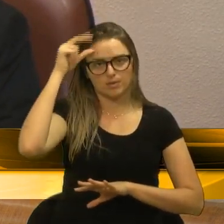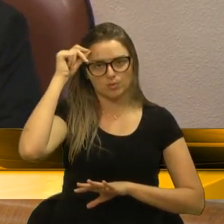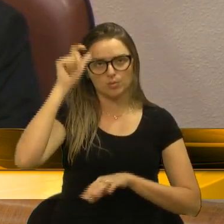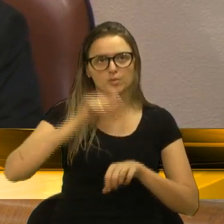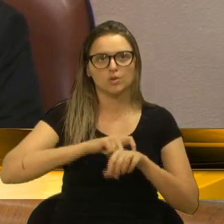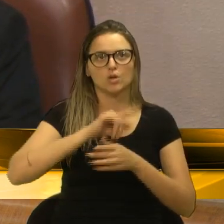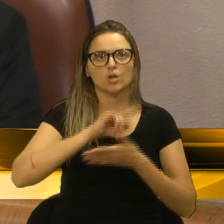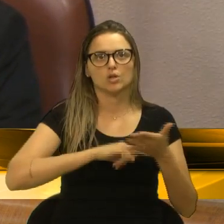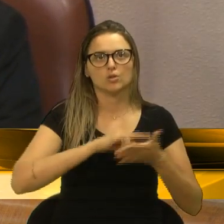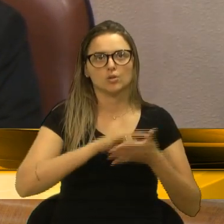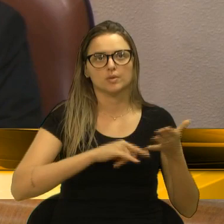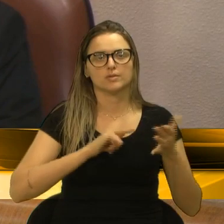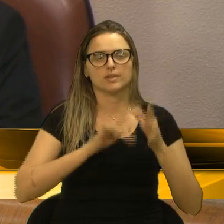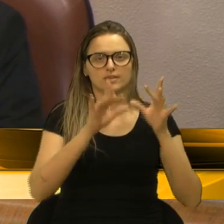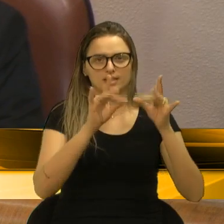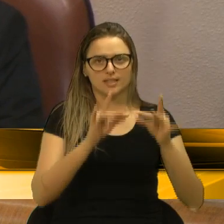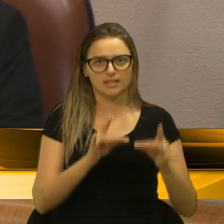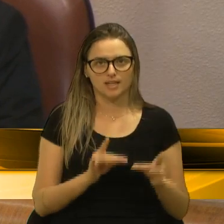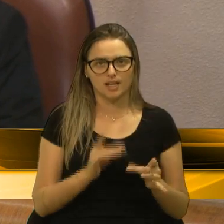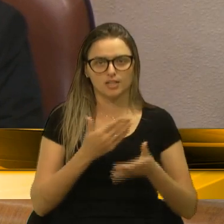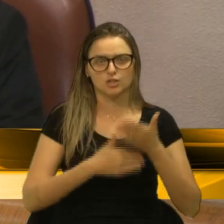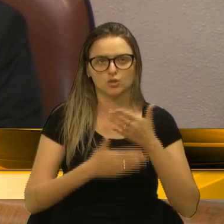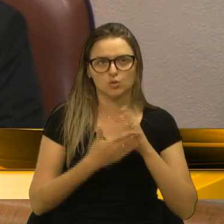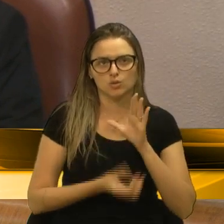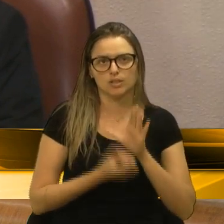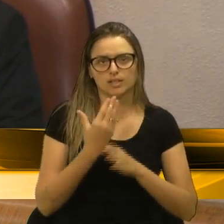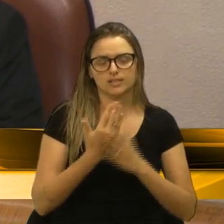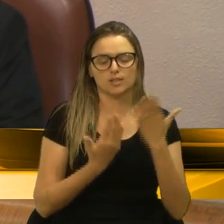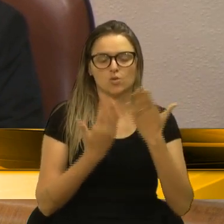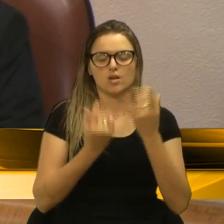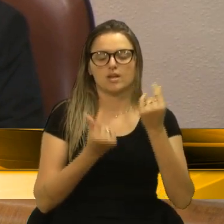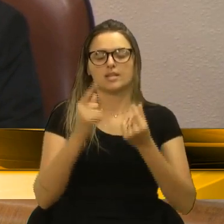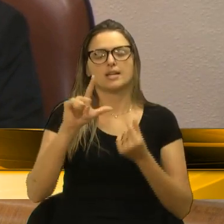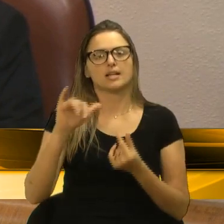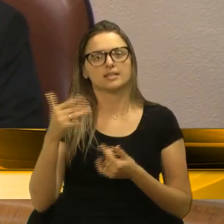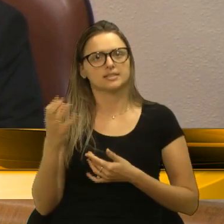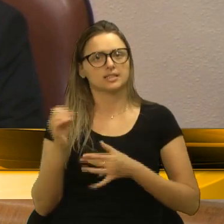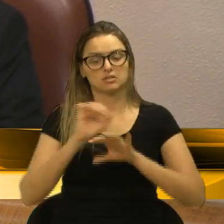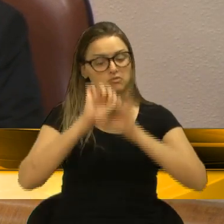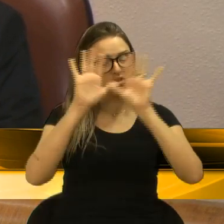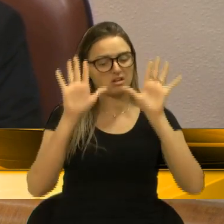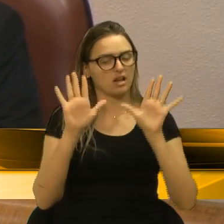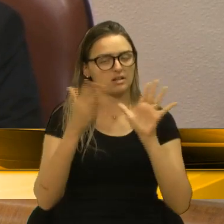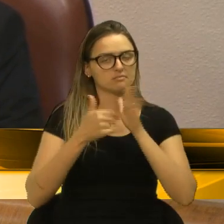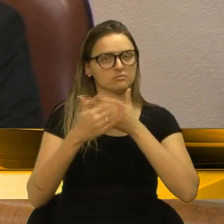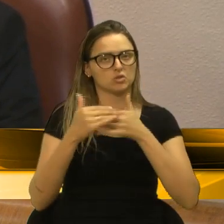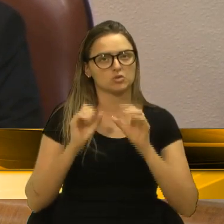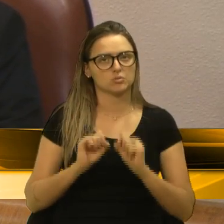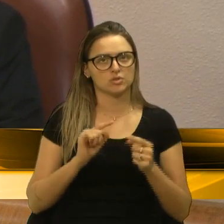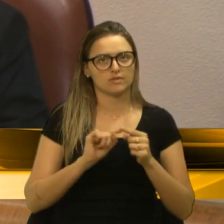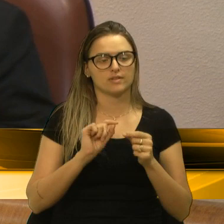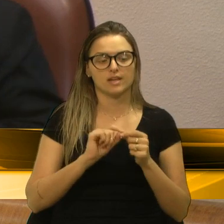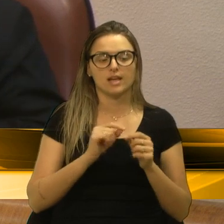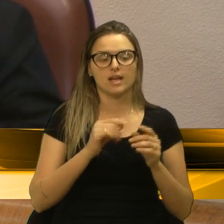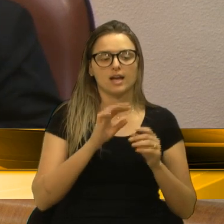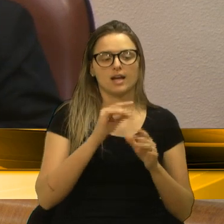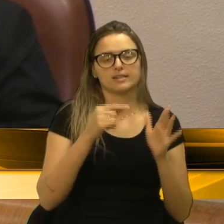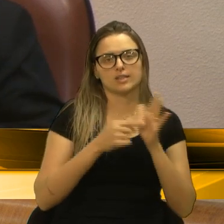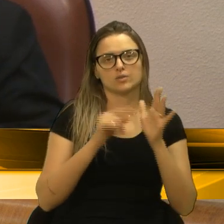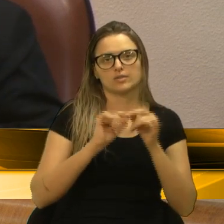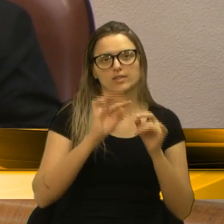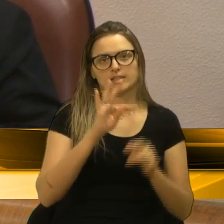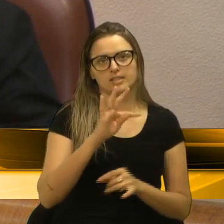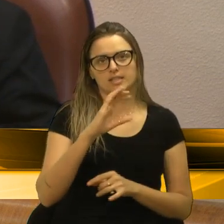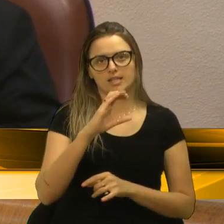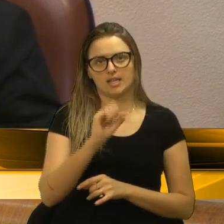referência foi minuciosamente elaborado e a licitação ocorreu de forma transparente. A denúncia feita no TSE foi rejeitada. Em data de 5 de